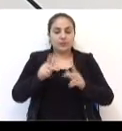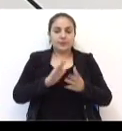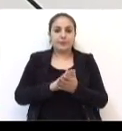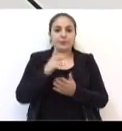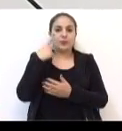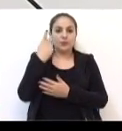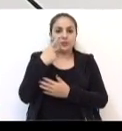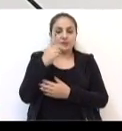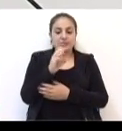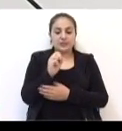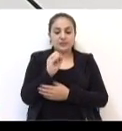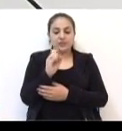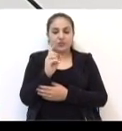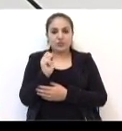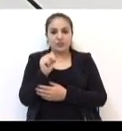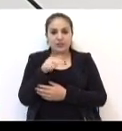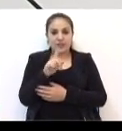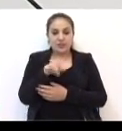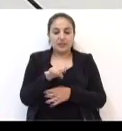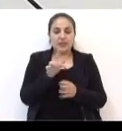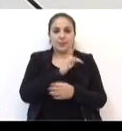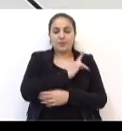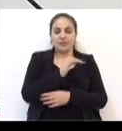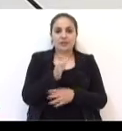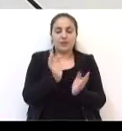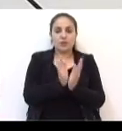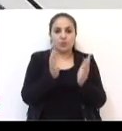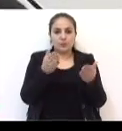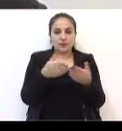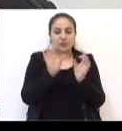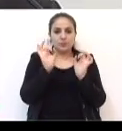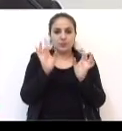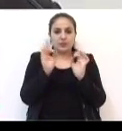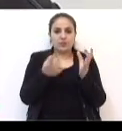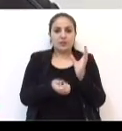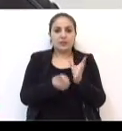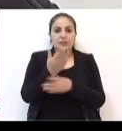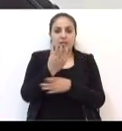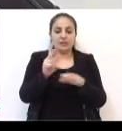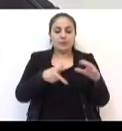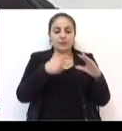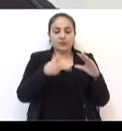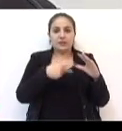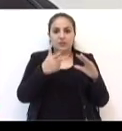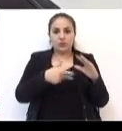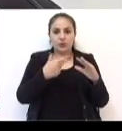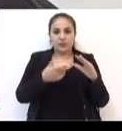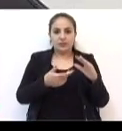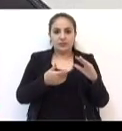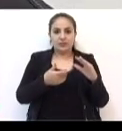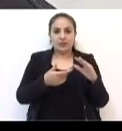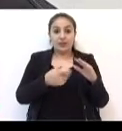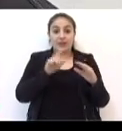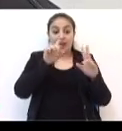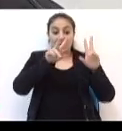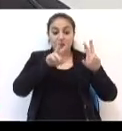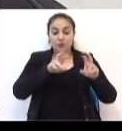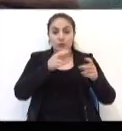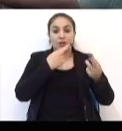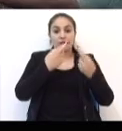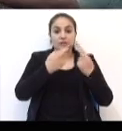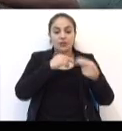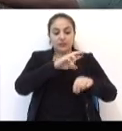Sidney Ávila, que preside a comissão especial criada na Câmara para tratar de temas relacionados à segurança, tem 2